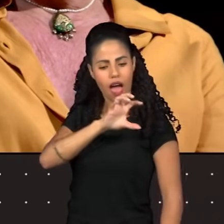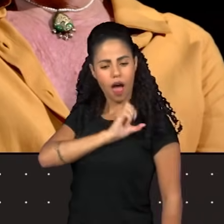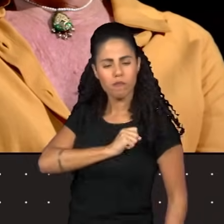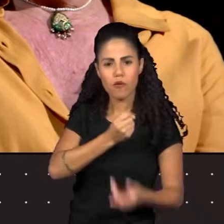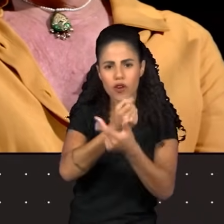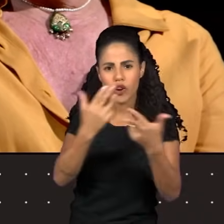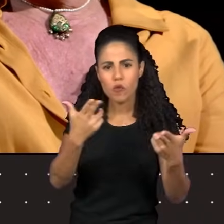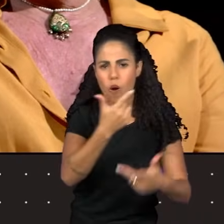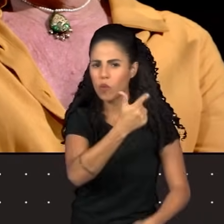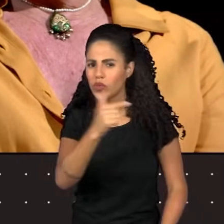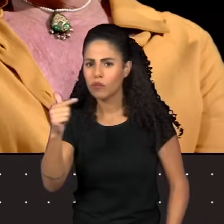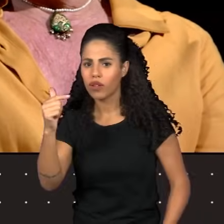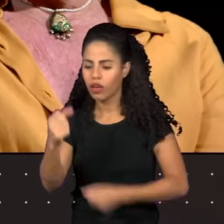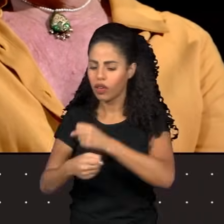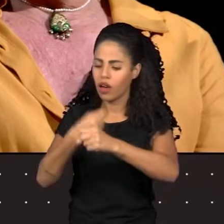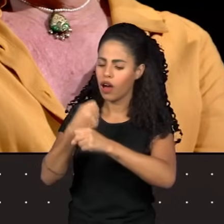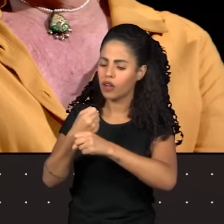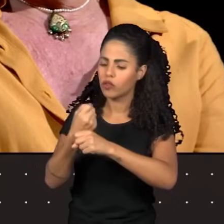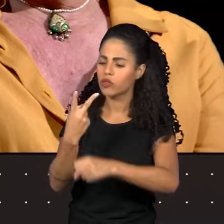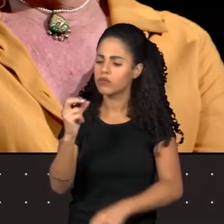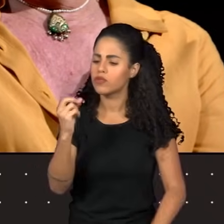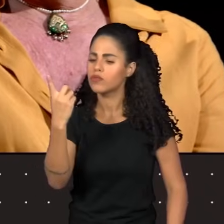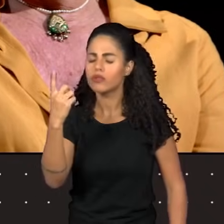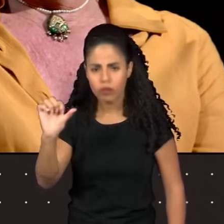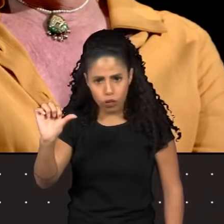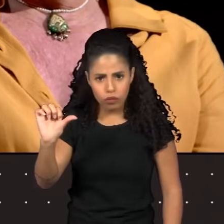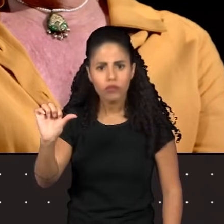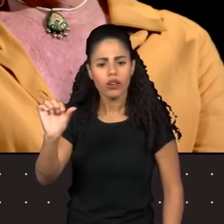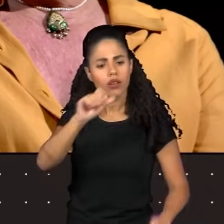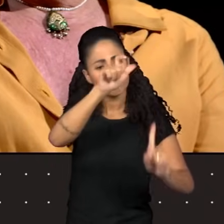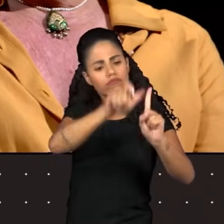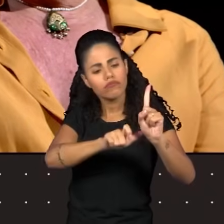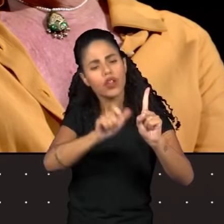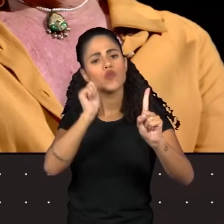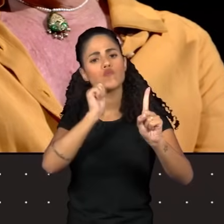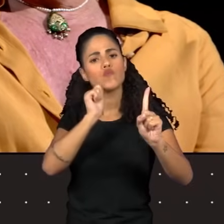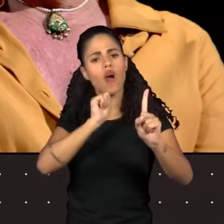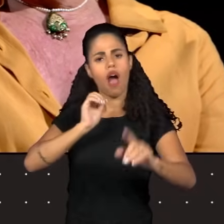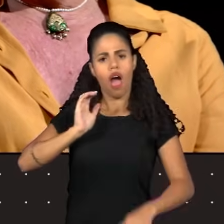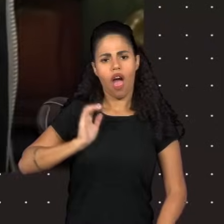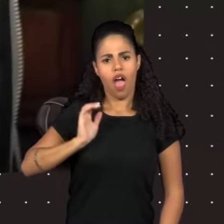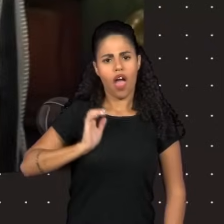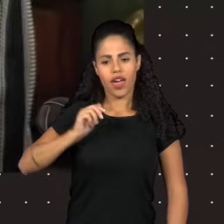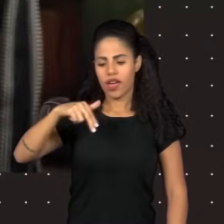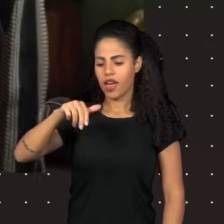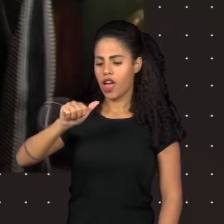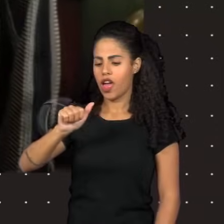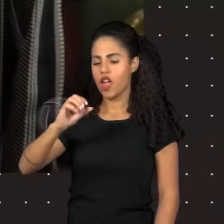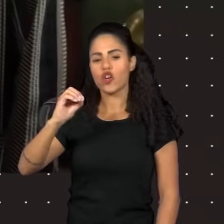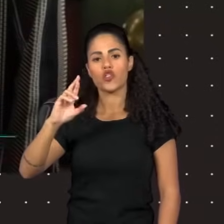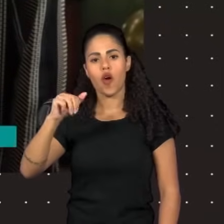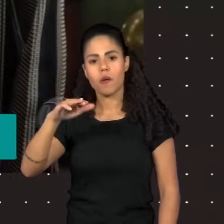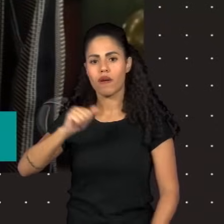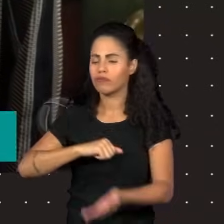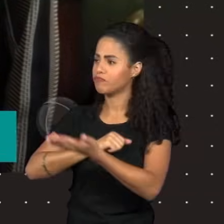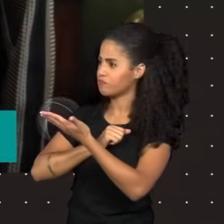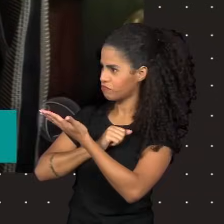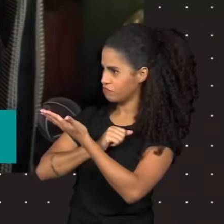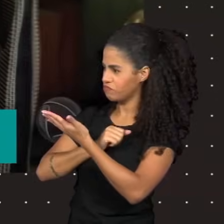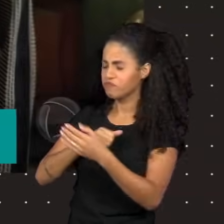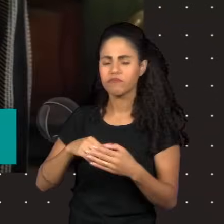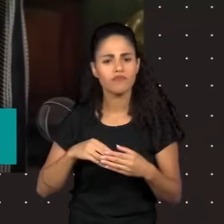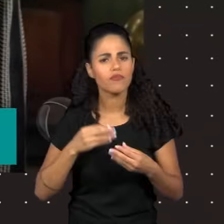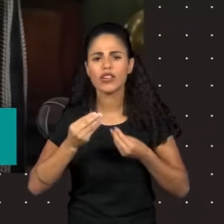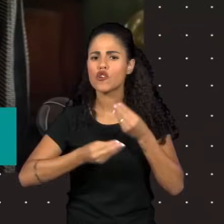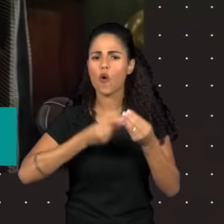de 2019, onde ela dava vida à milionária Norma. Me sinto muito, personagem muito feliz.